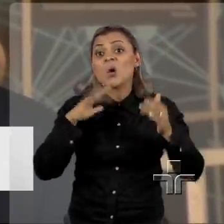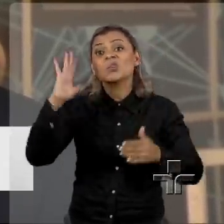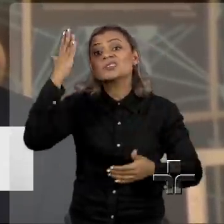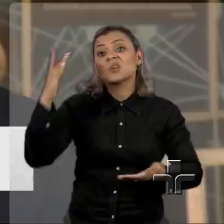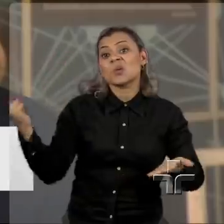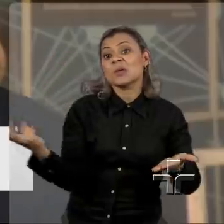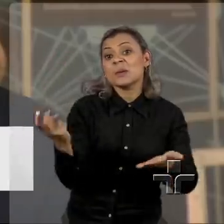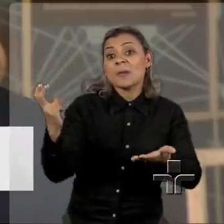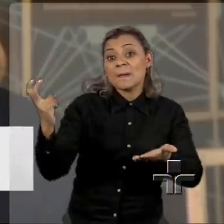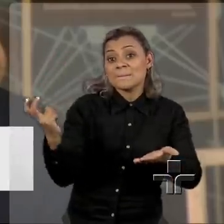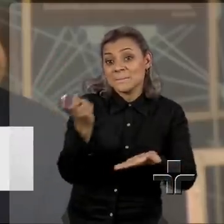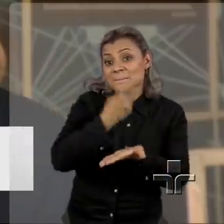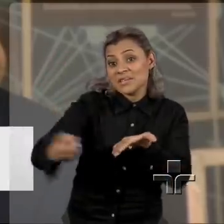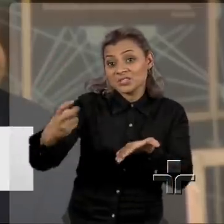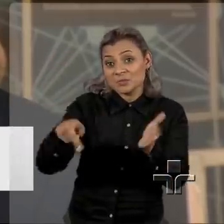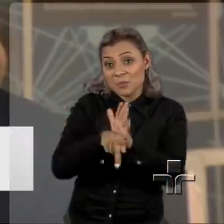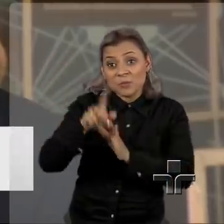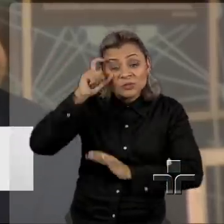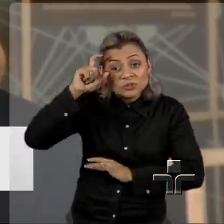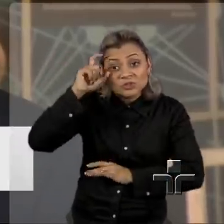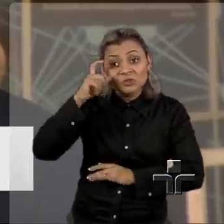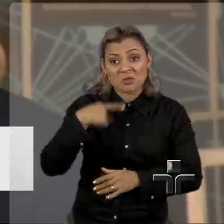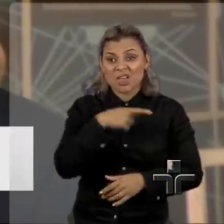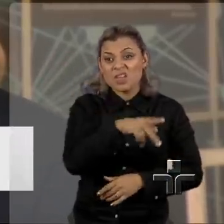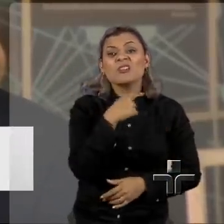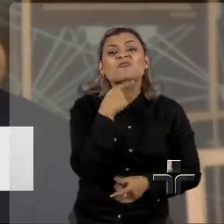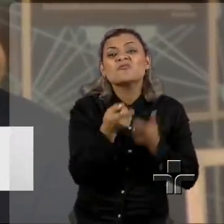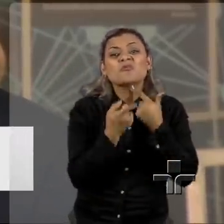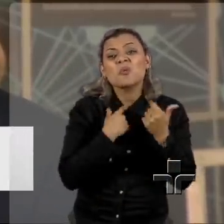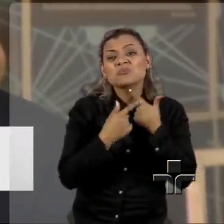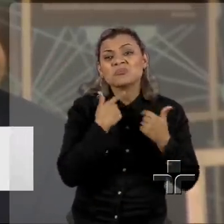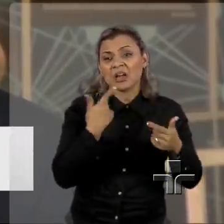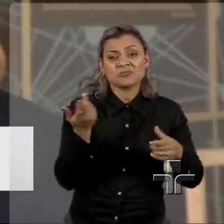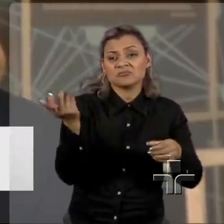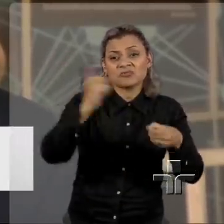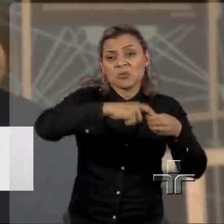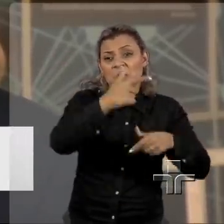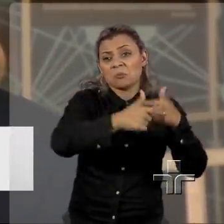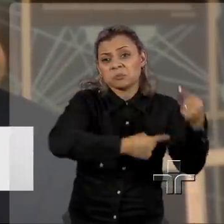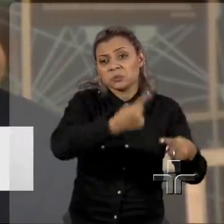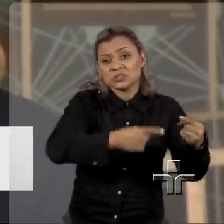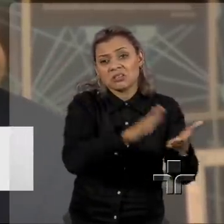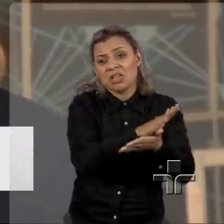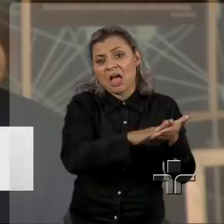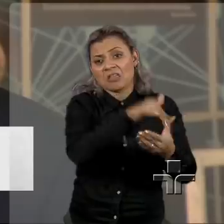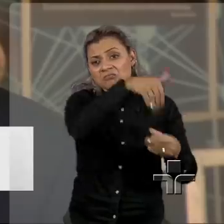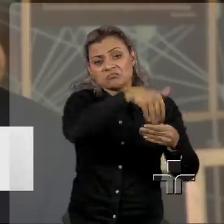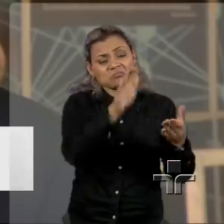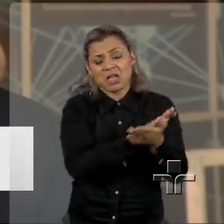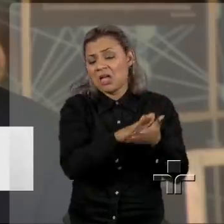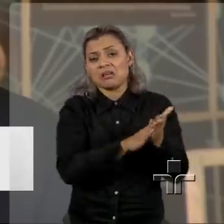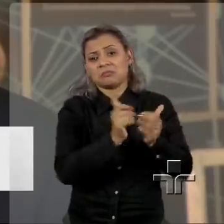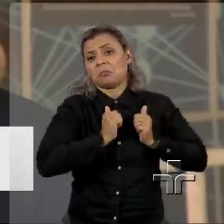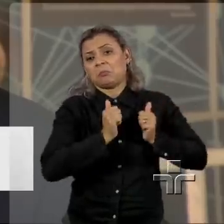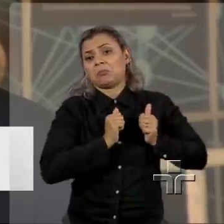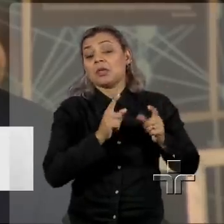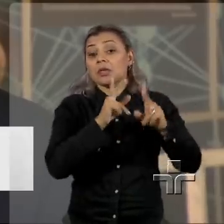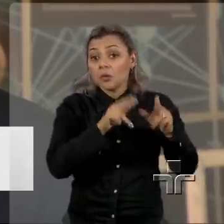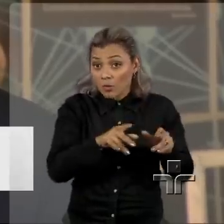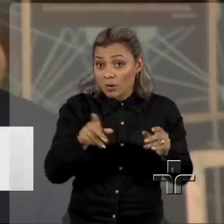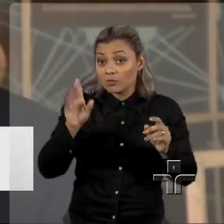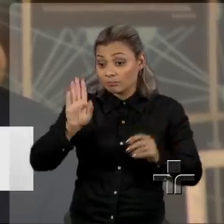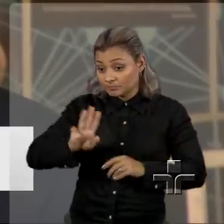avançada, popularidade baixa e nenhuma pretensão eleitoral. E vale ressaltar também que o MDB nunca foi um partido de um único líder, como o Lula.